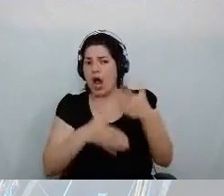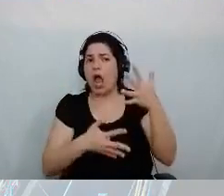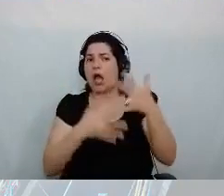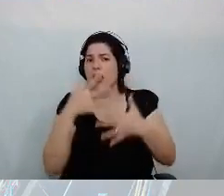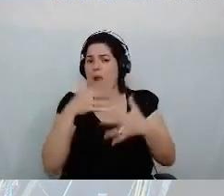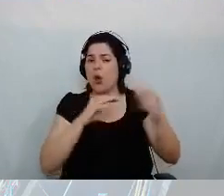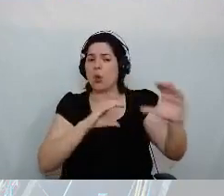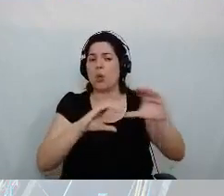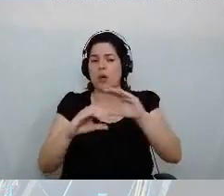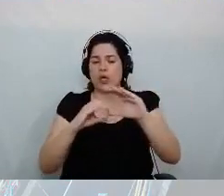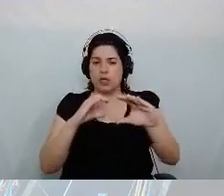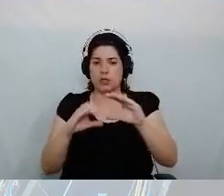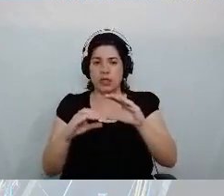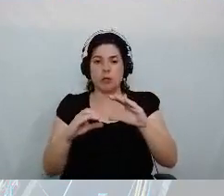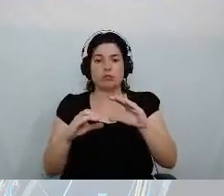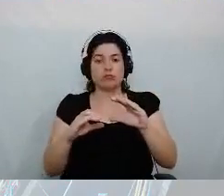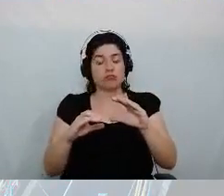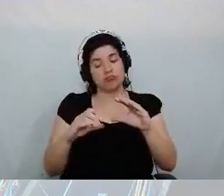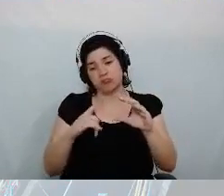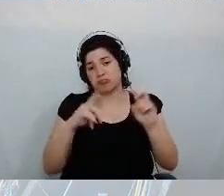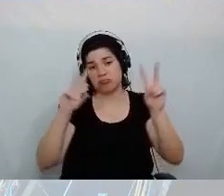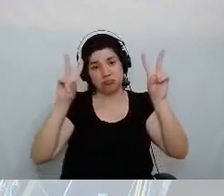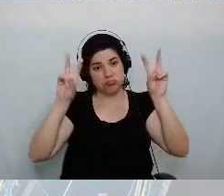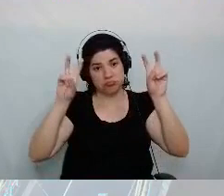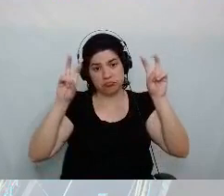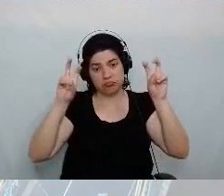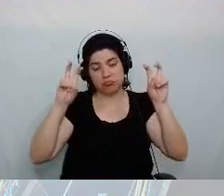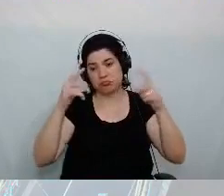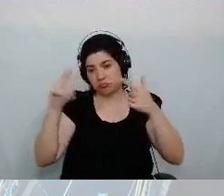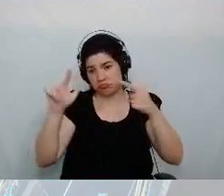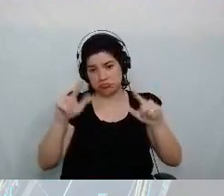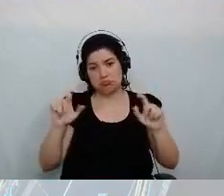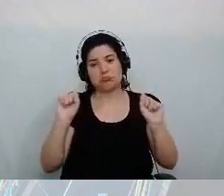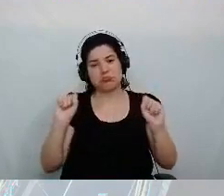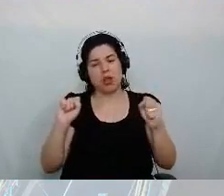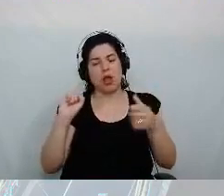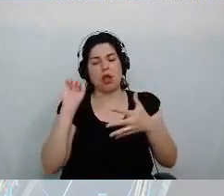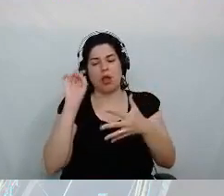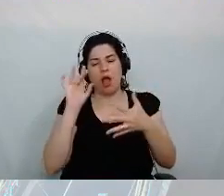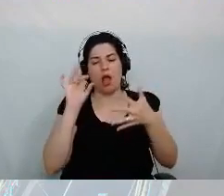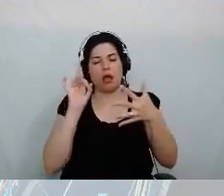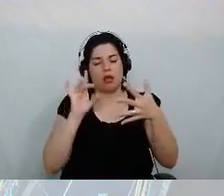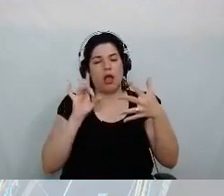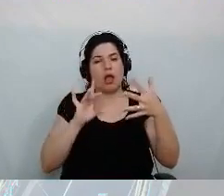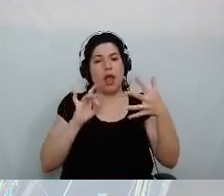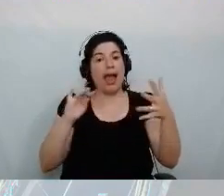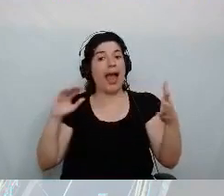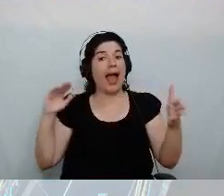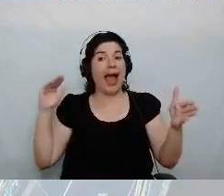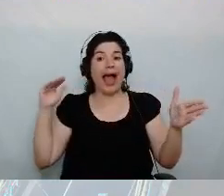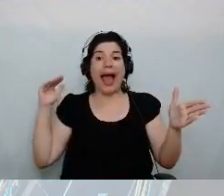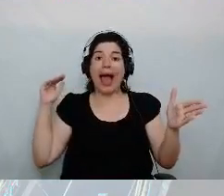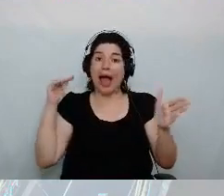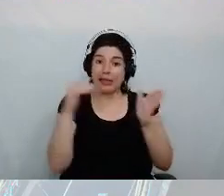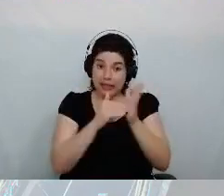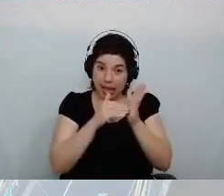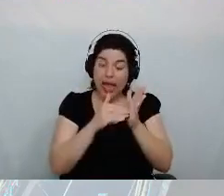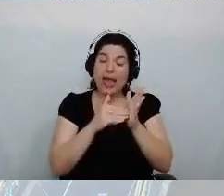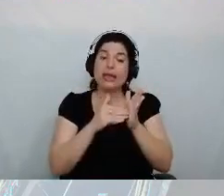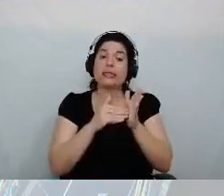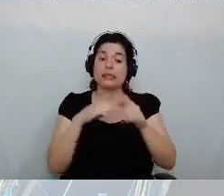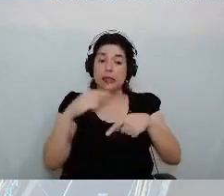isso, e se eu tiver subtópicos, tudo bem? Vou fazendo isso tópico a tópico, até que, ao